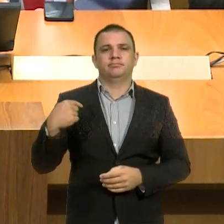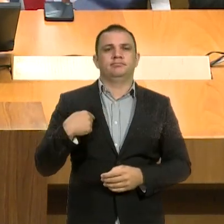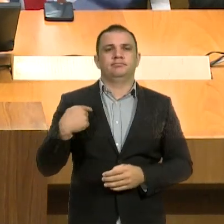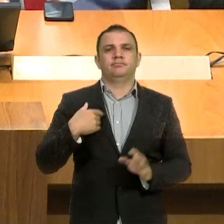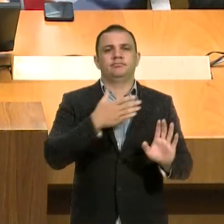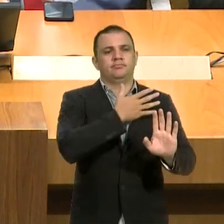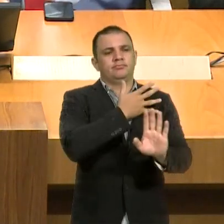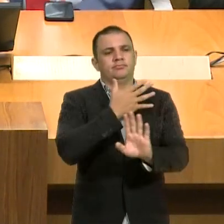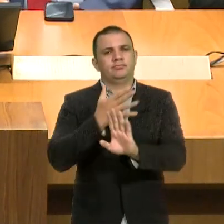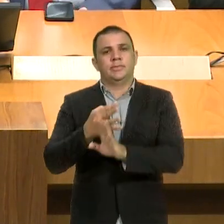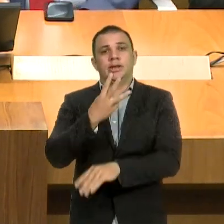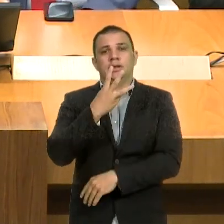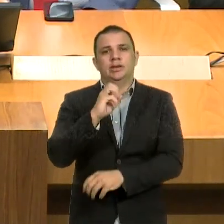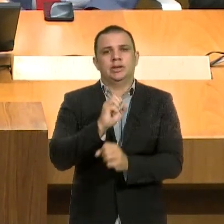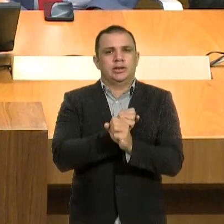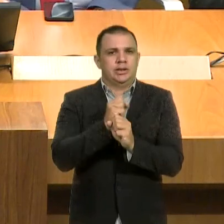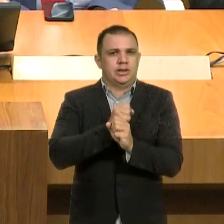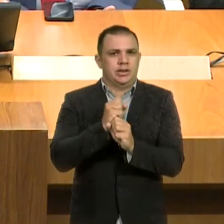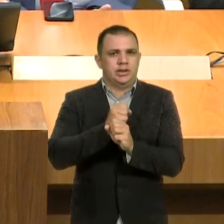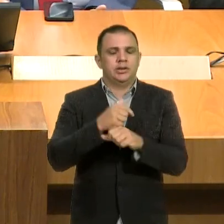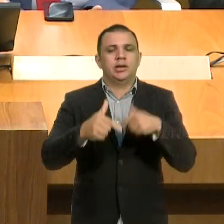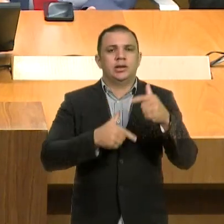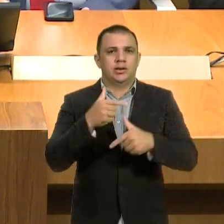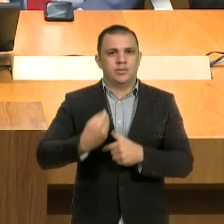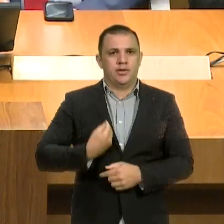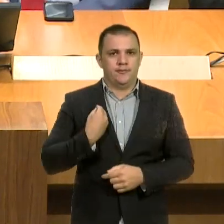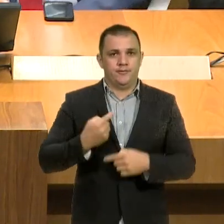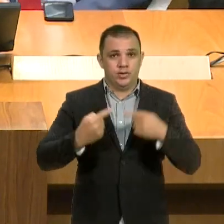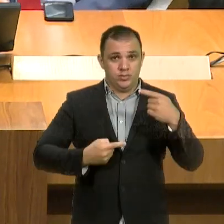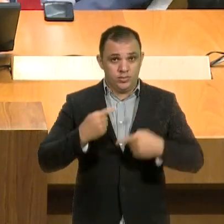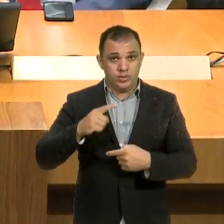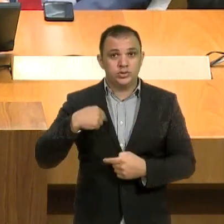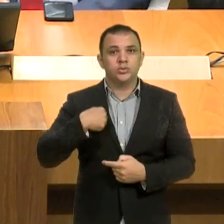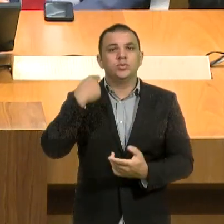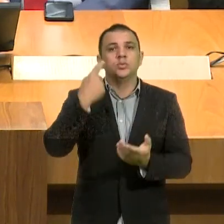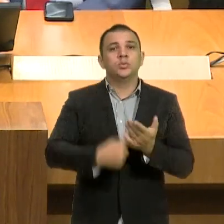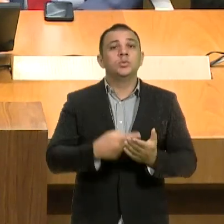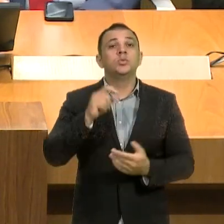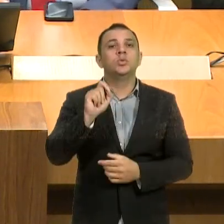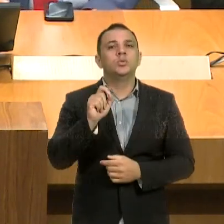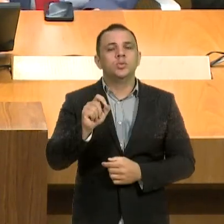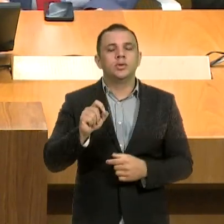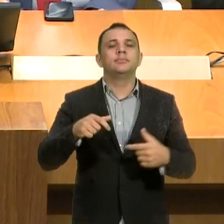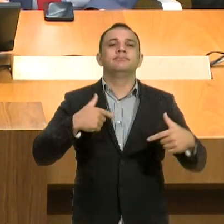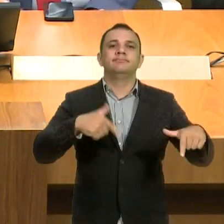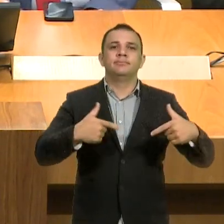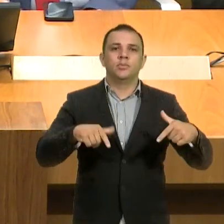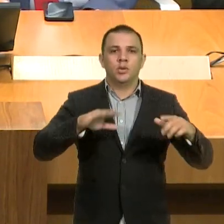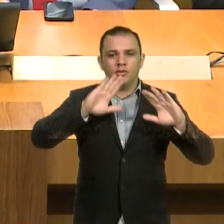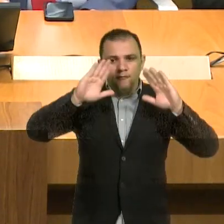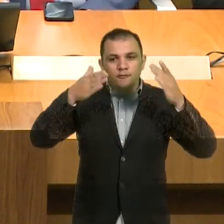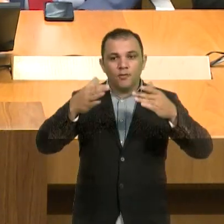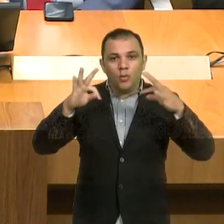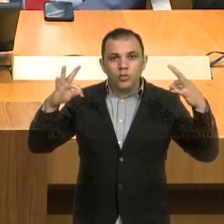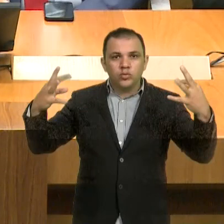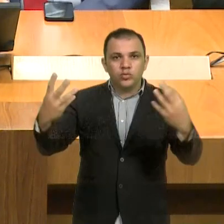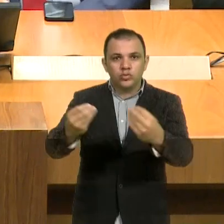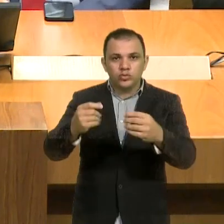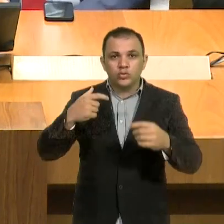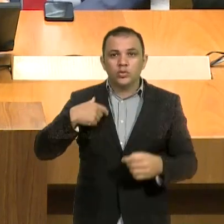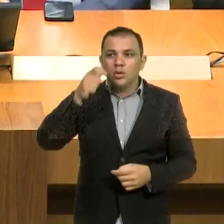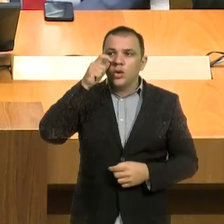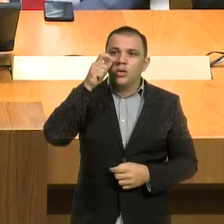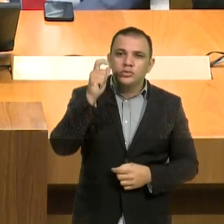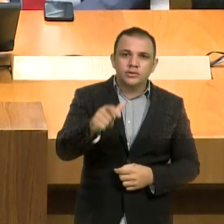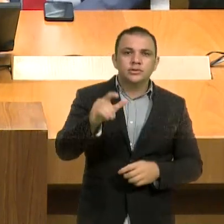vida política, meu compromisso é trabalhar pelo todo, sempre com um olhar especial para aqueles que